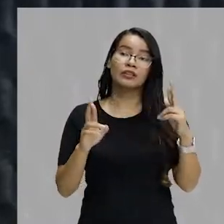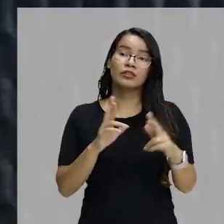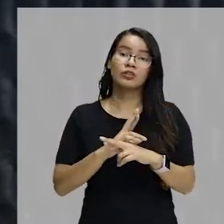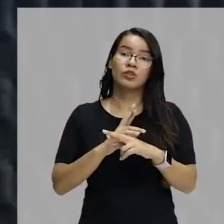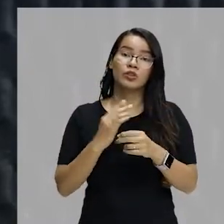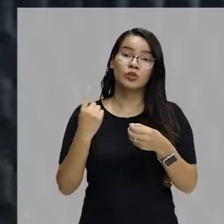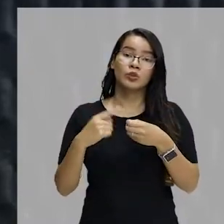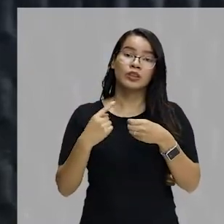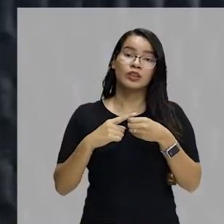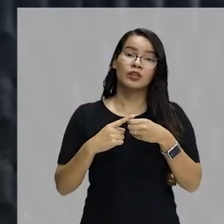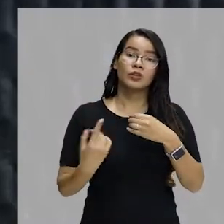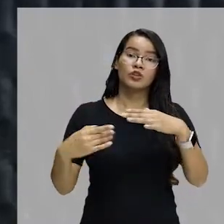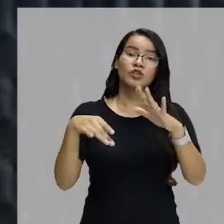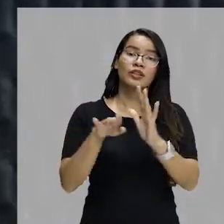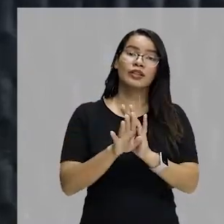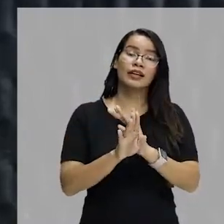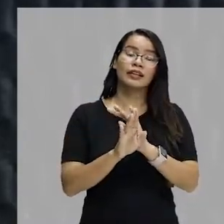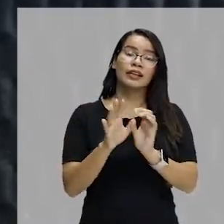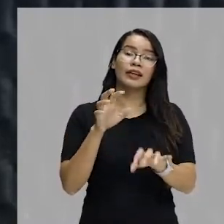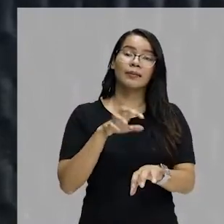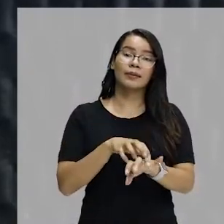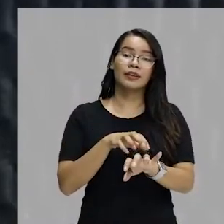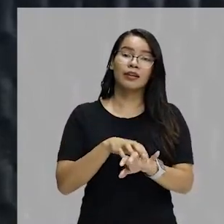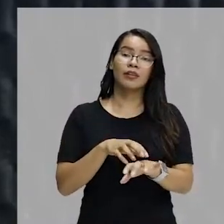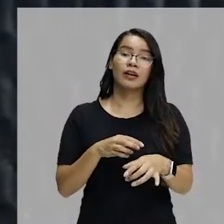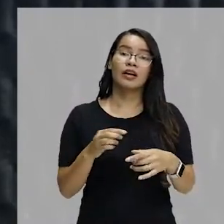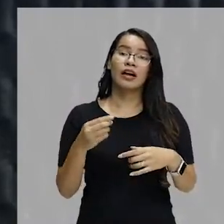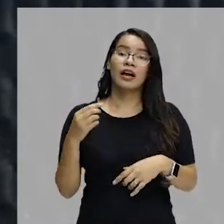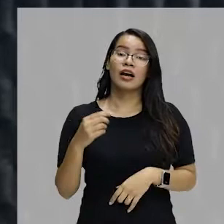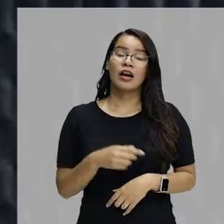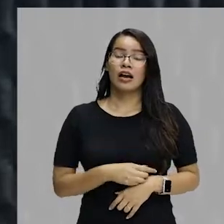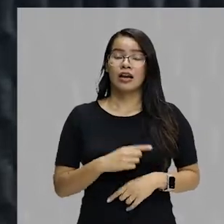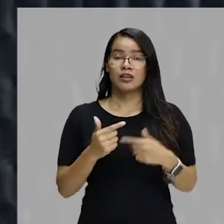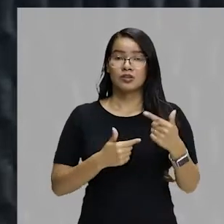para a capital. As lutas aqui no Maranhão, se